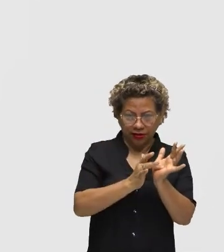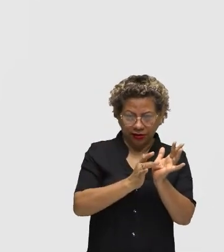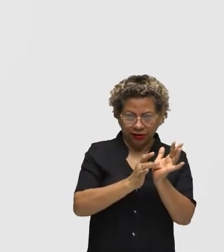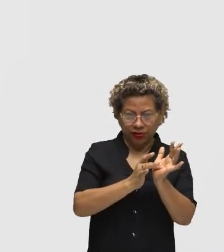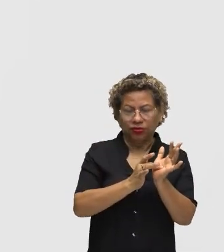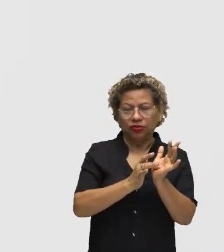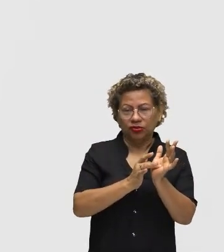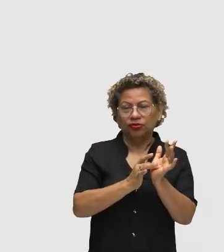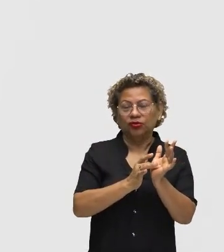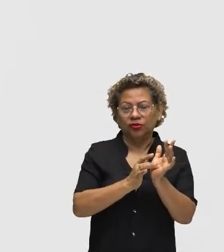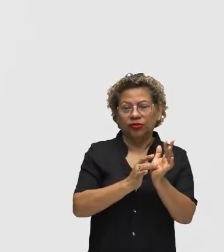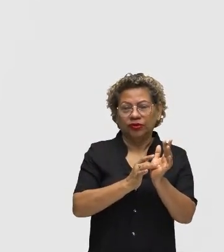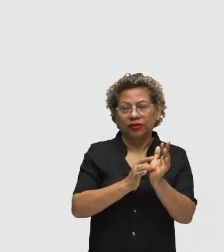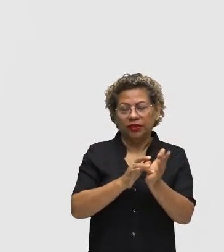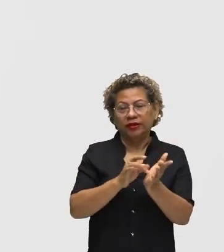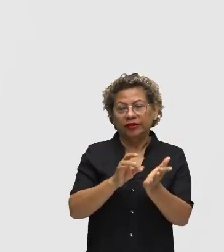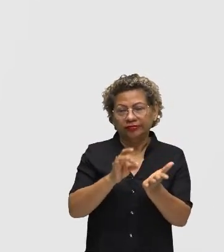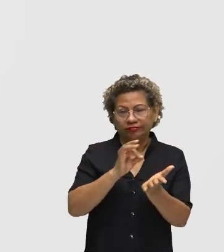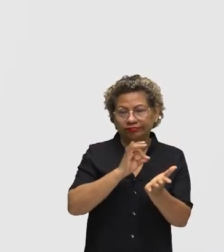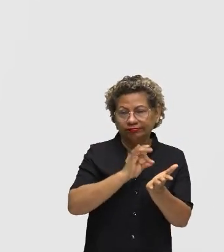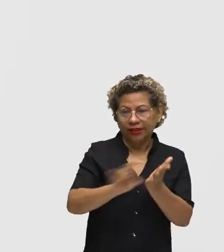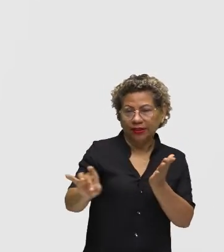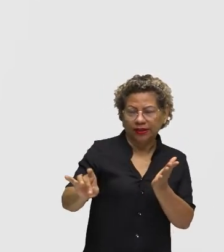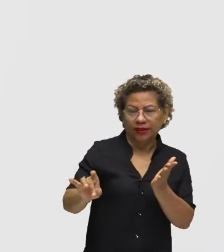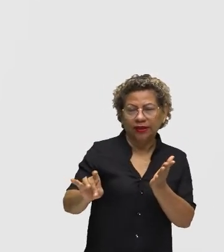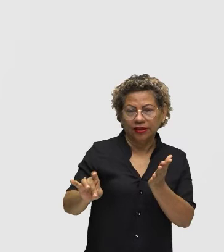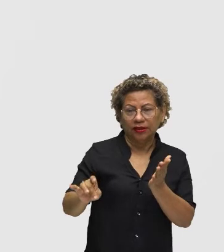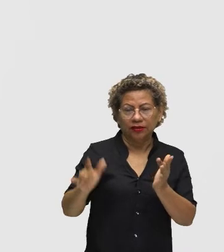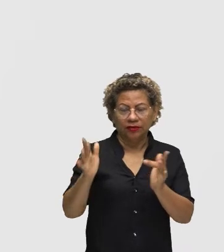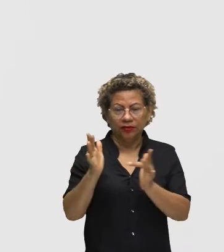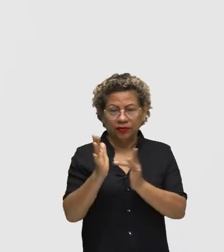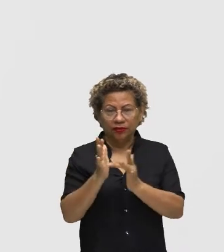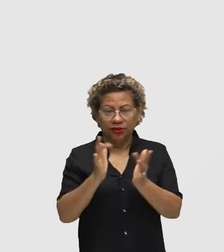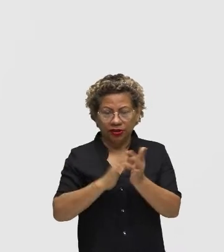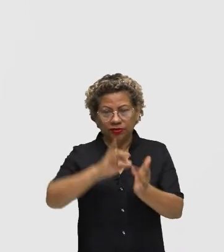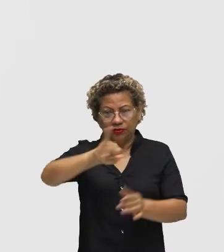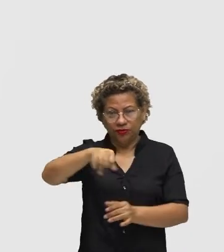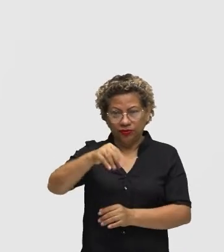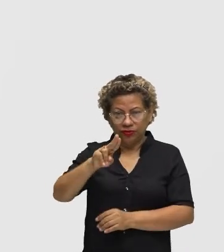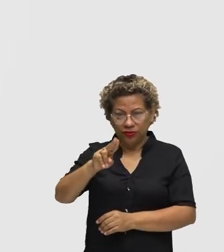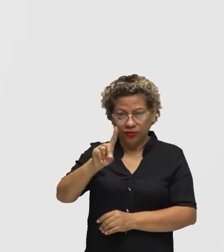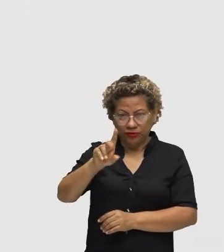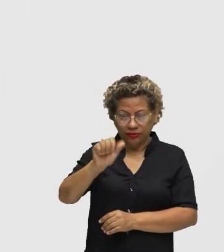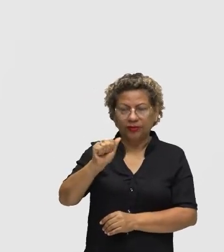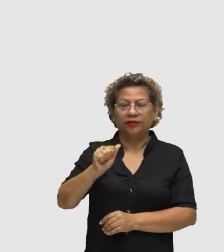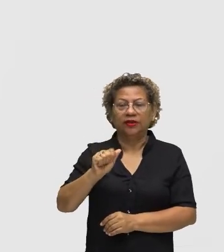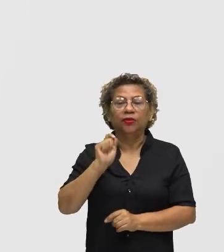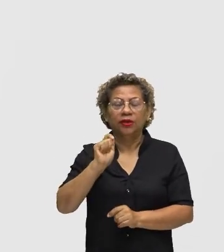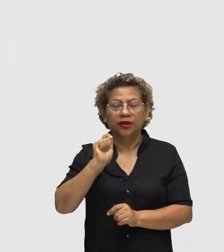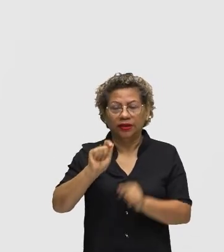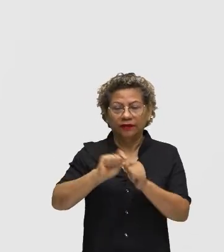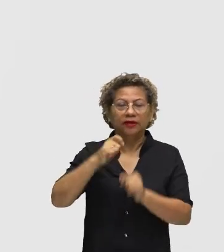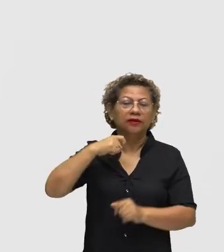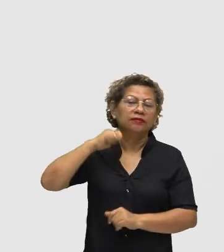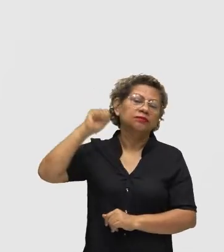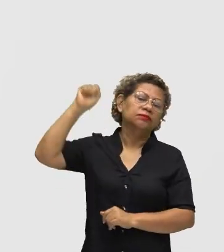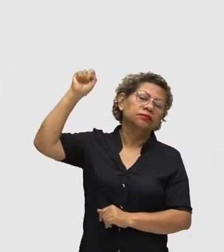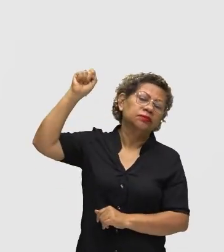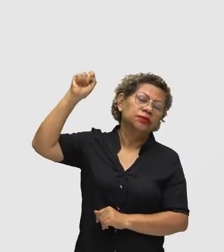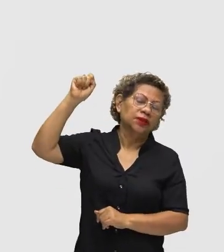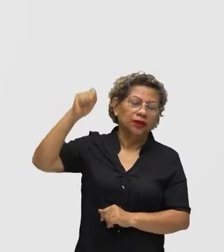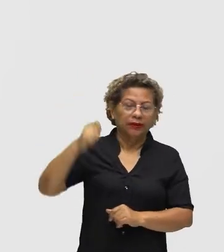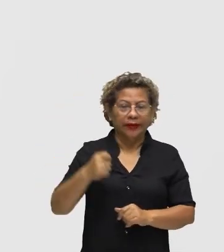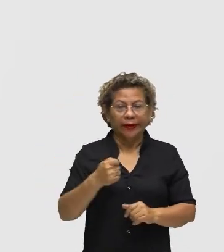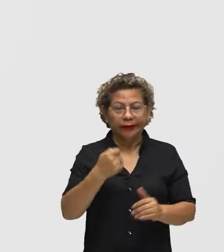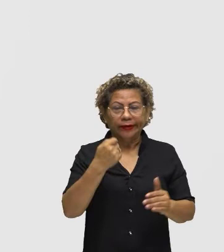trair Jesus e ser pago com 30 moedas, Judas se enforcou. Mas seu corpo estava sem as botas